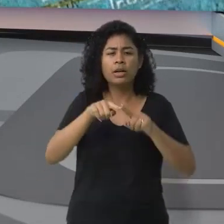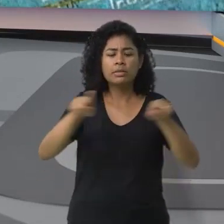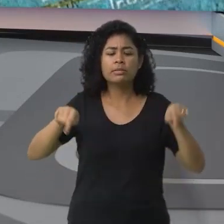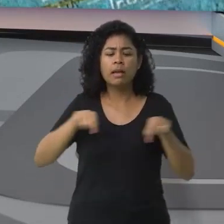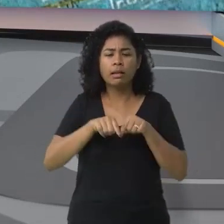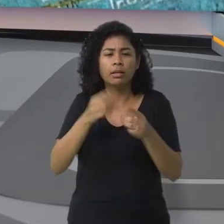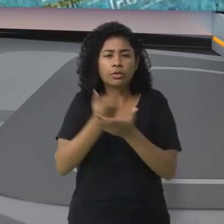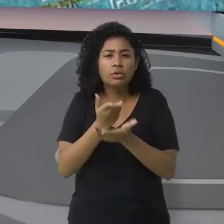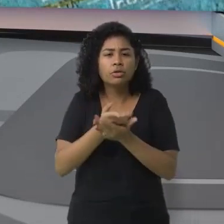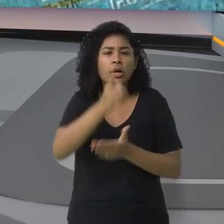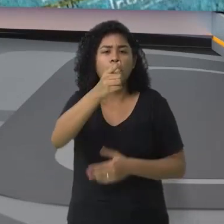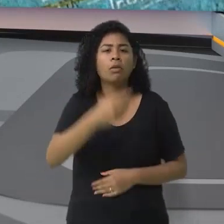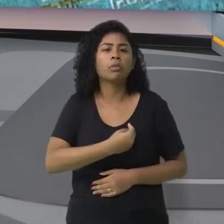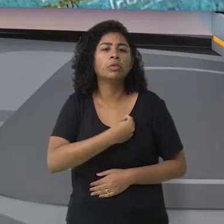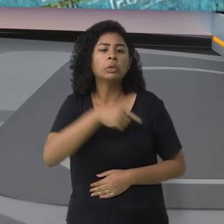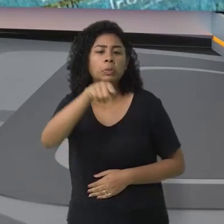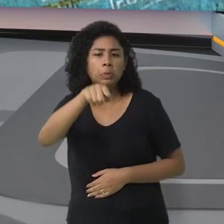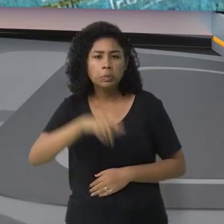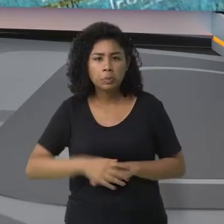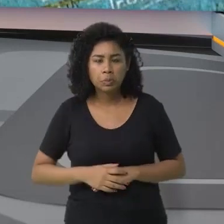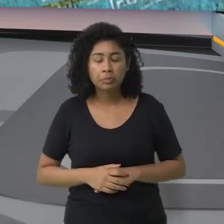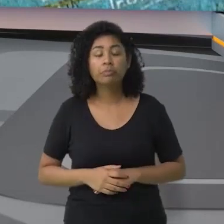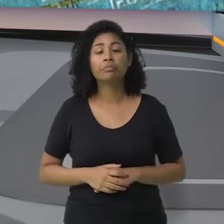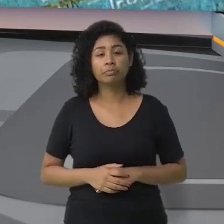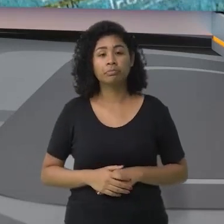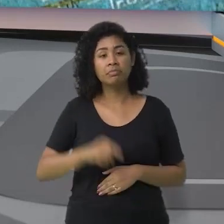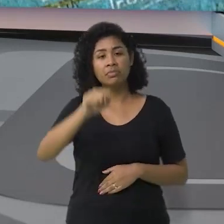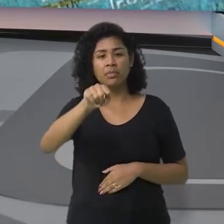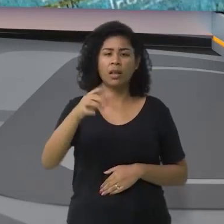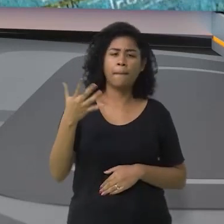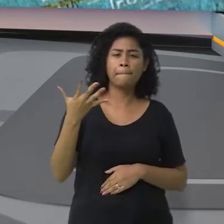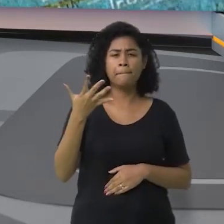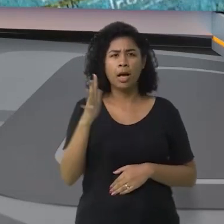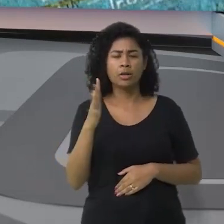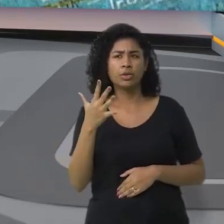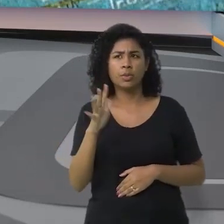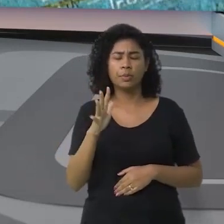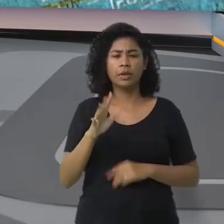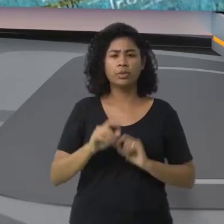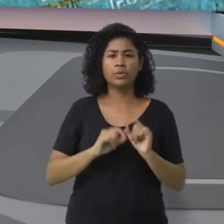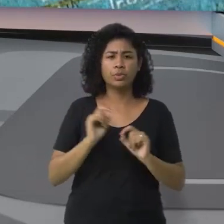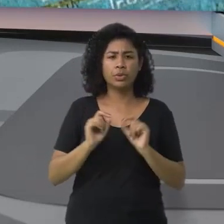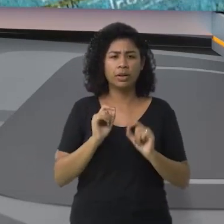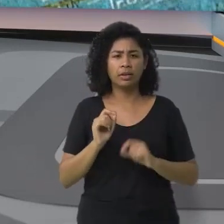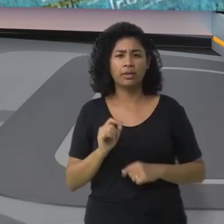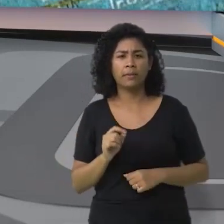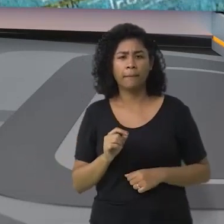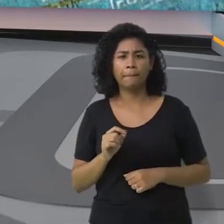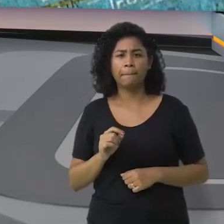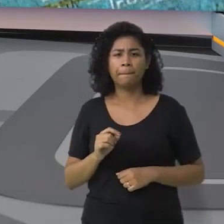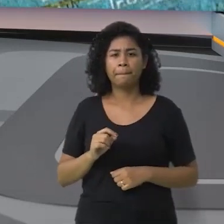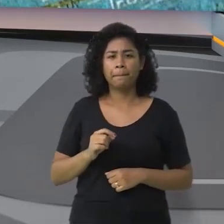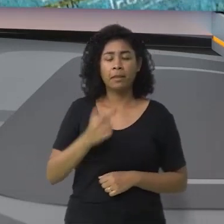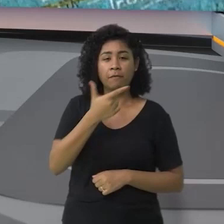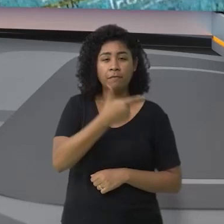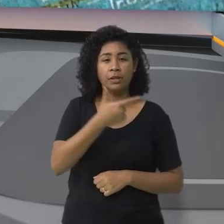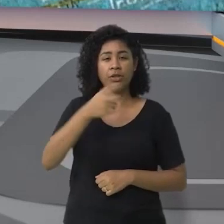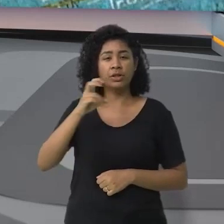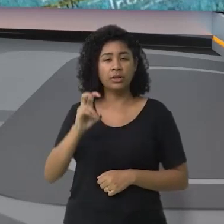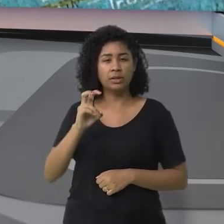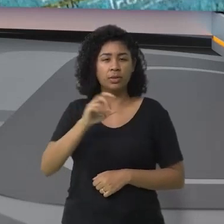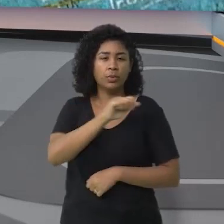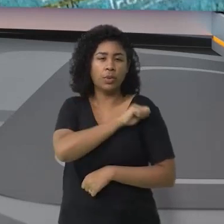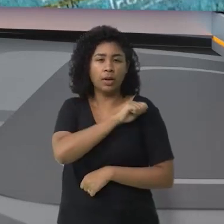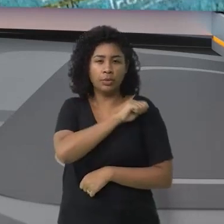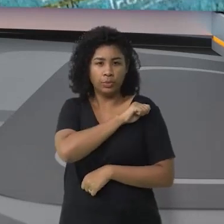Vamos pegar aí a sala de aula de vocês. Vai ter em torno aí, por exemplo, de 25 alunos, né?